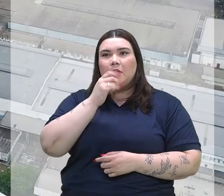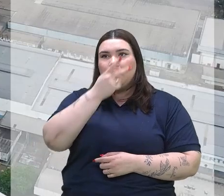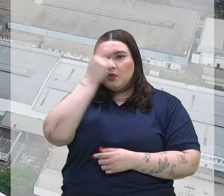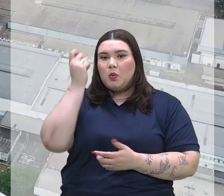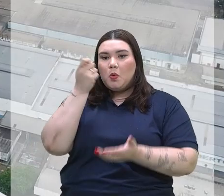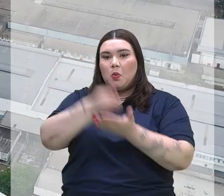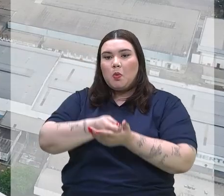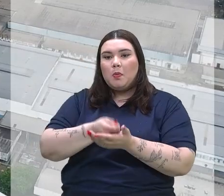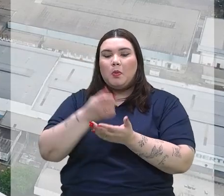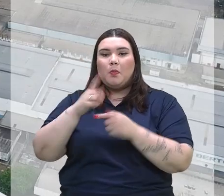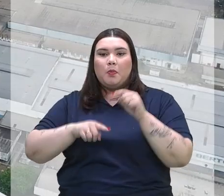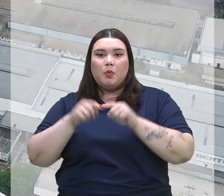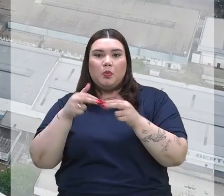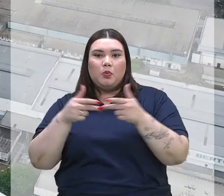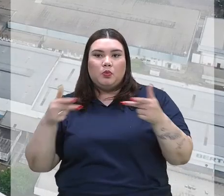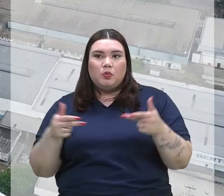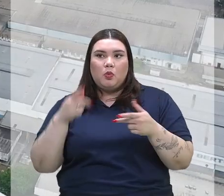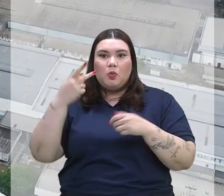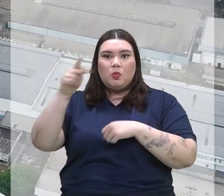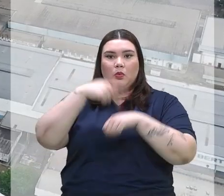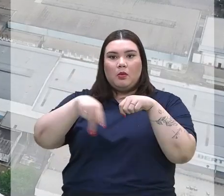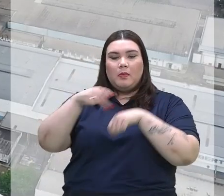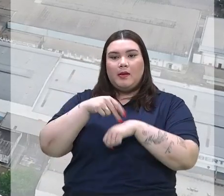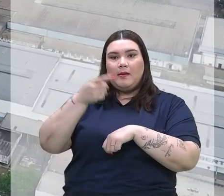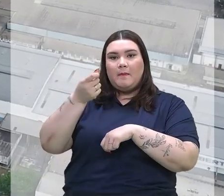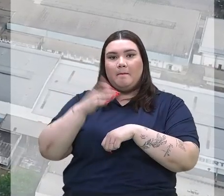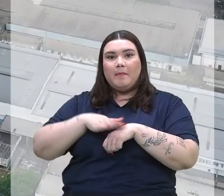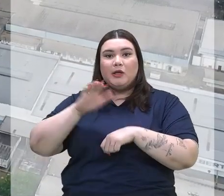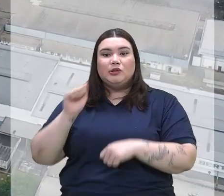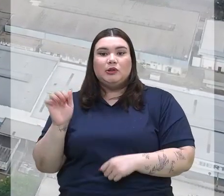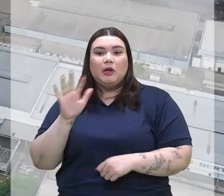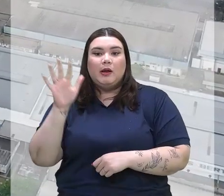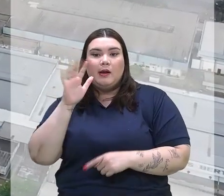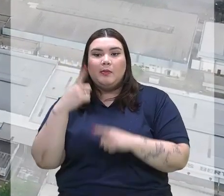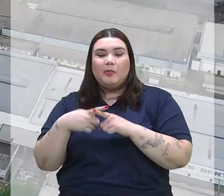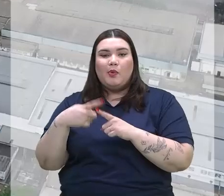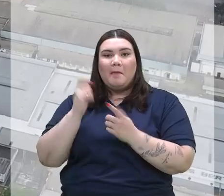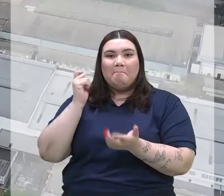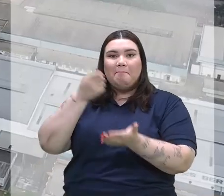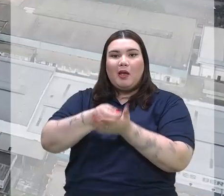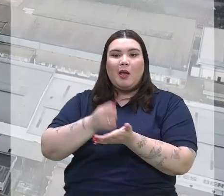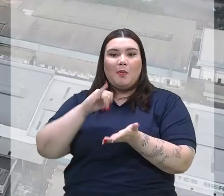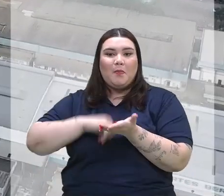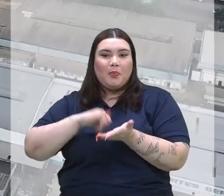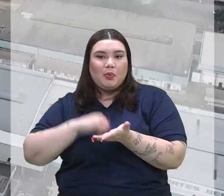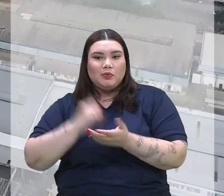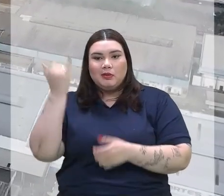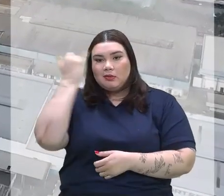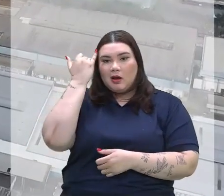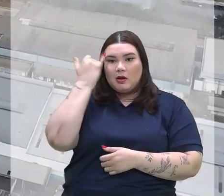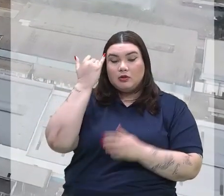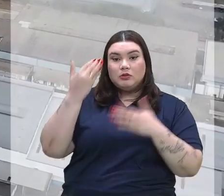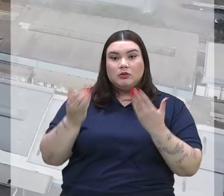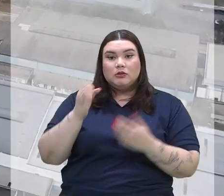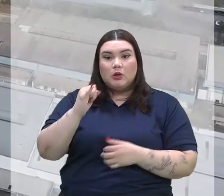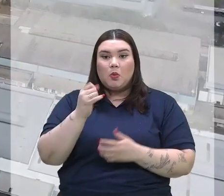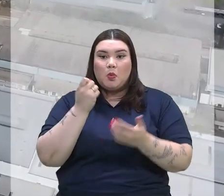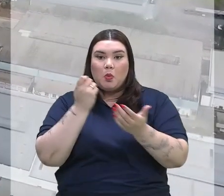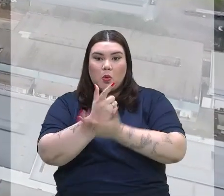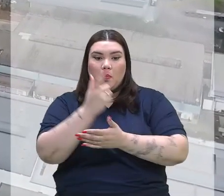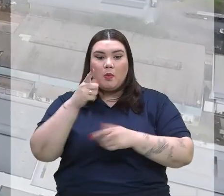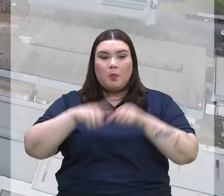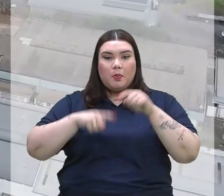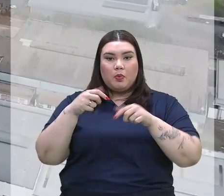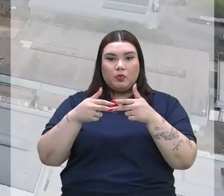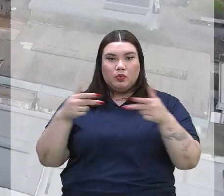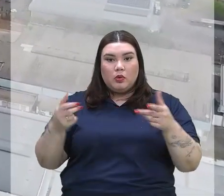país, o preço dele acaba ficando maior por causa dessa taxa. Se a pessoa comprasse o mesmo produto que